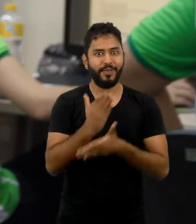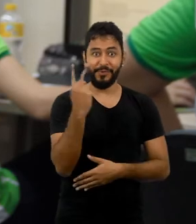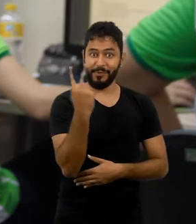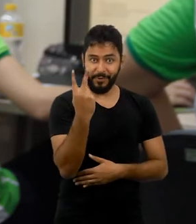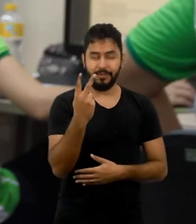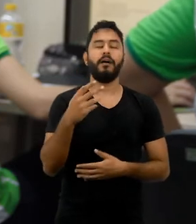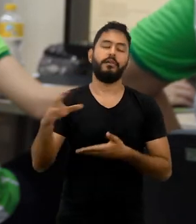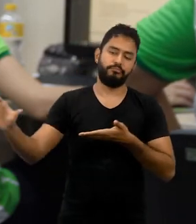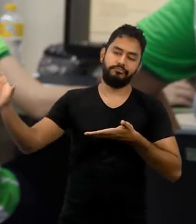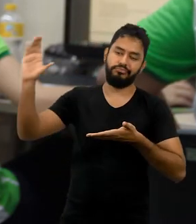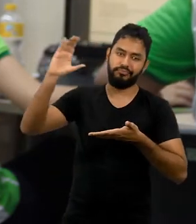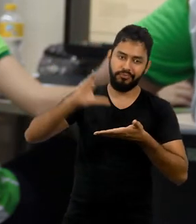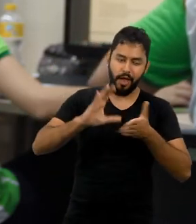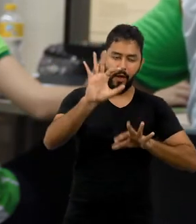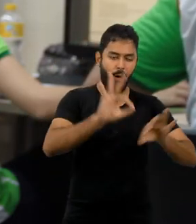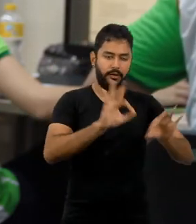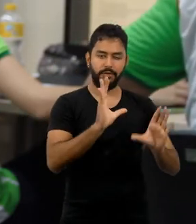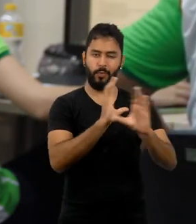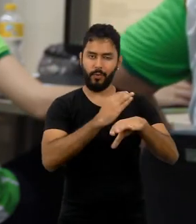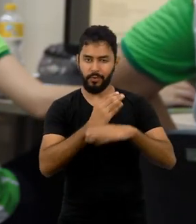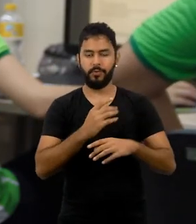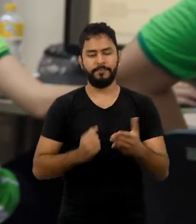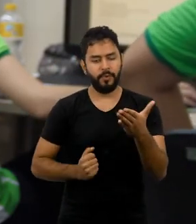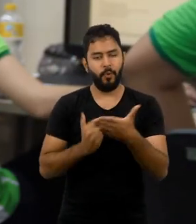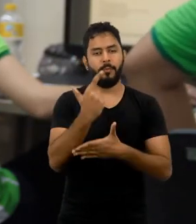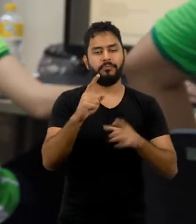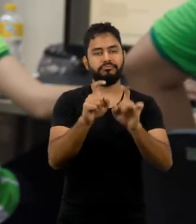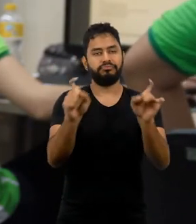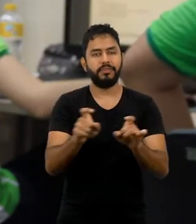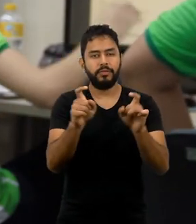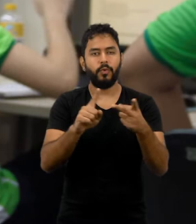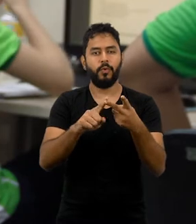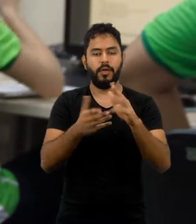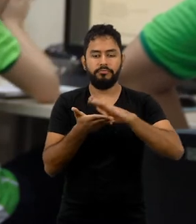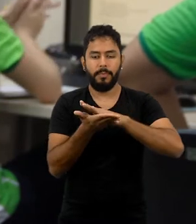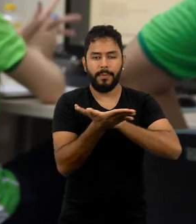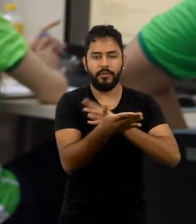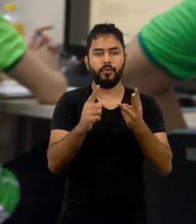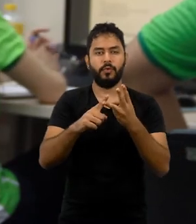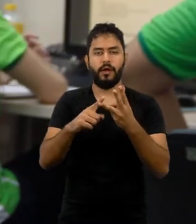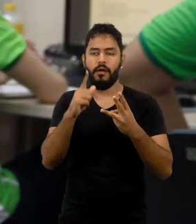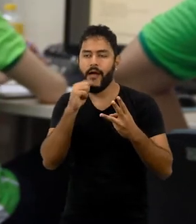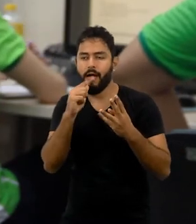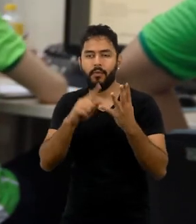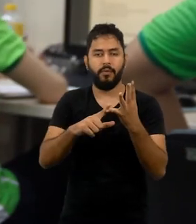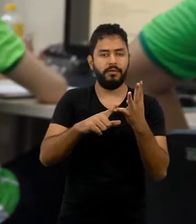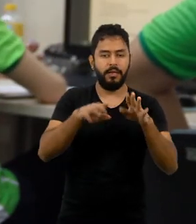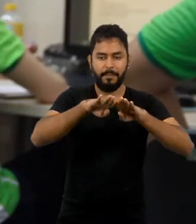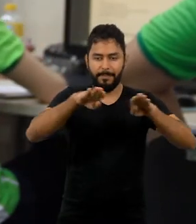para montar esse laboratório, né? Compramos computadores, compramos impressora, bebedouro,